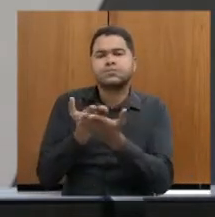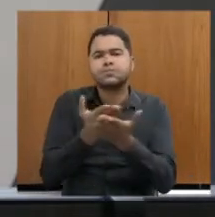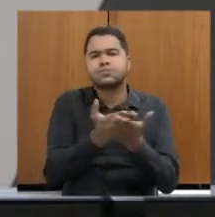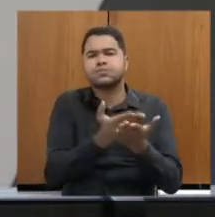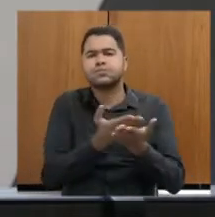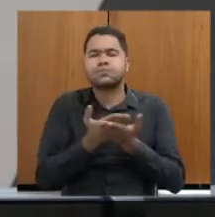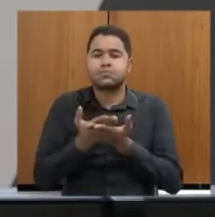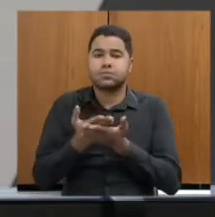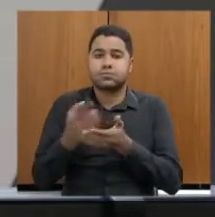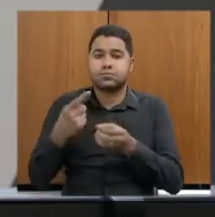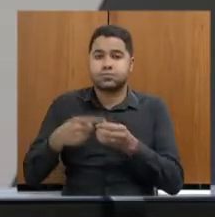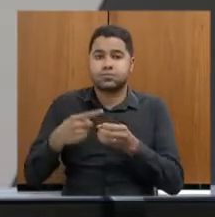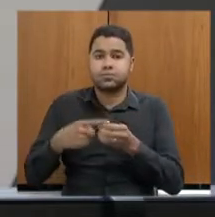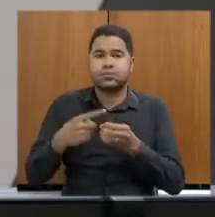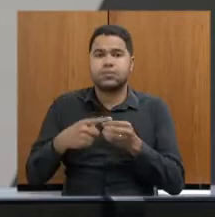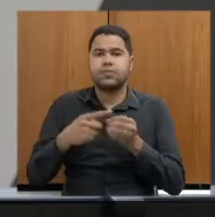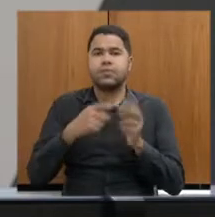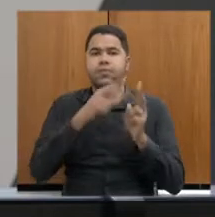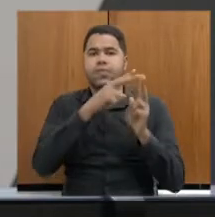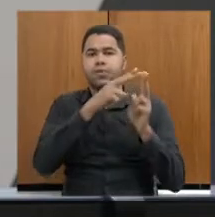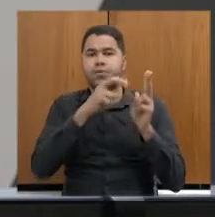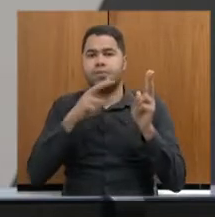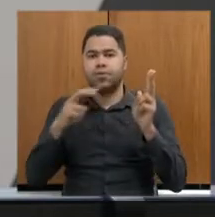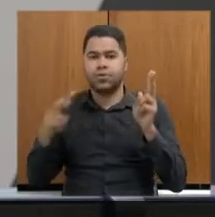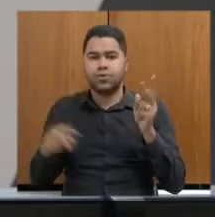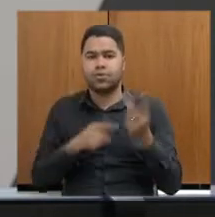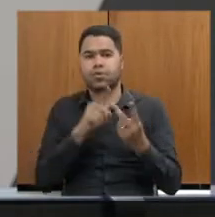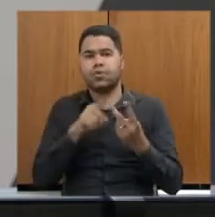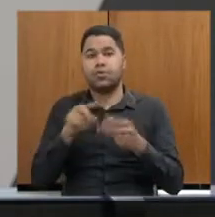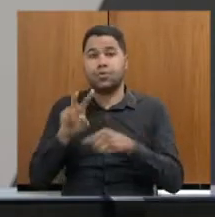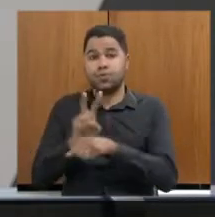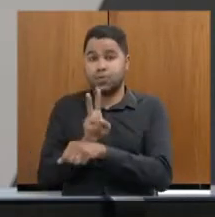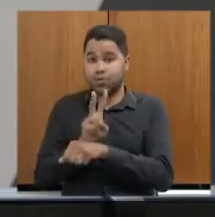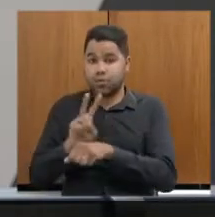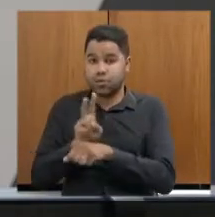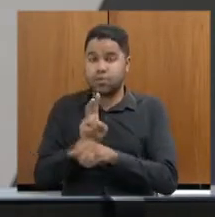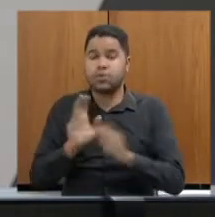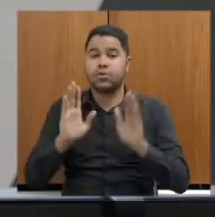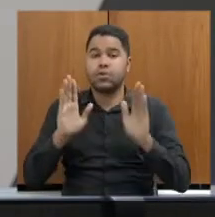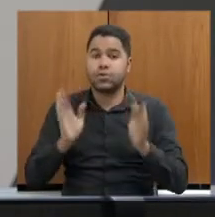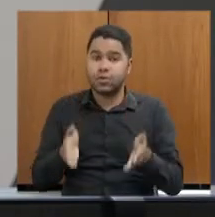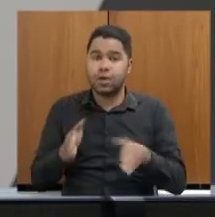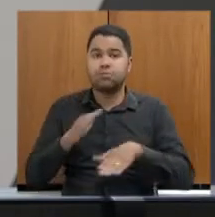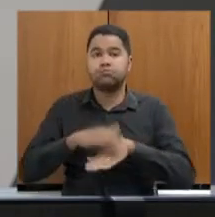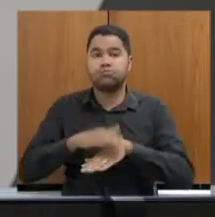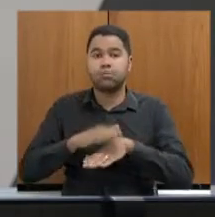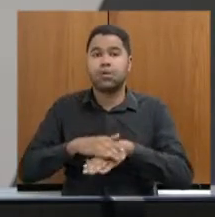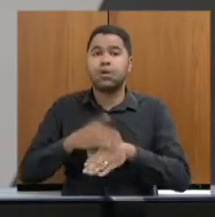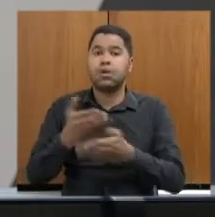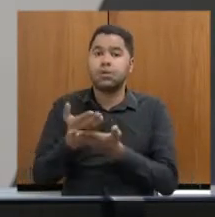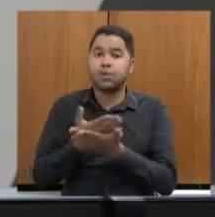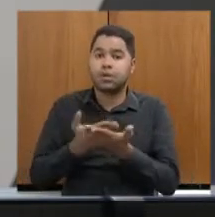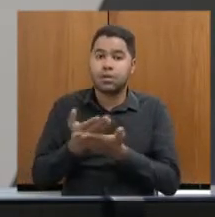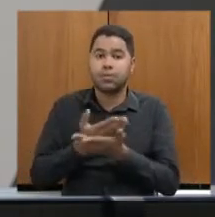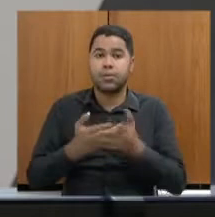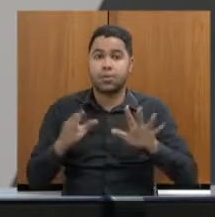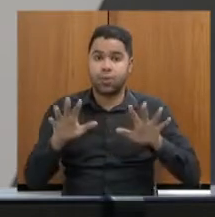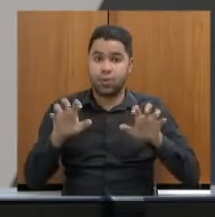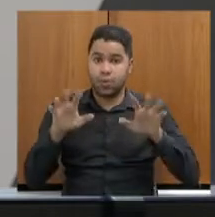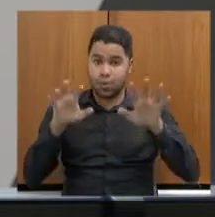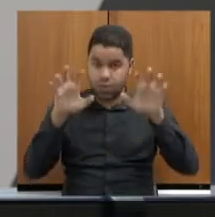no município de Ponte Nova Viçosa também de se ter um braço do tratamento de